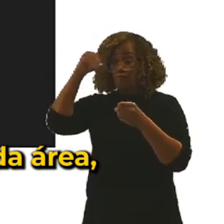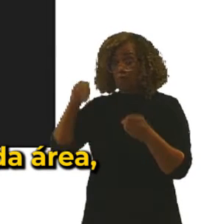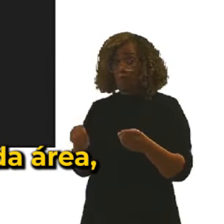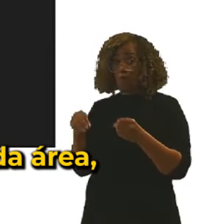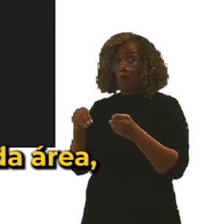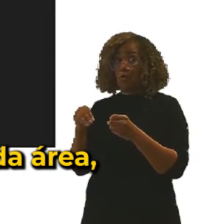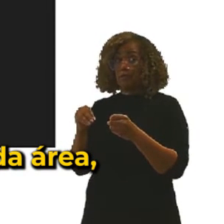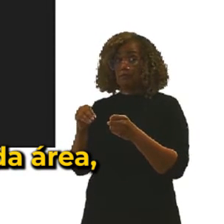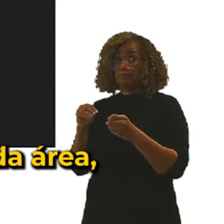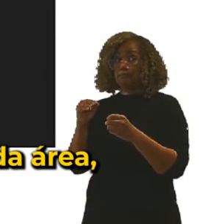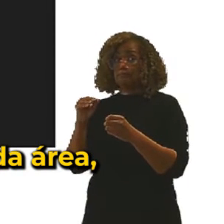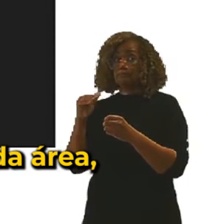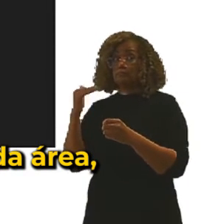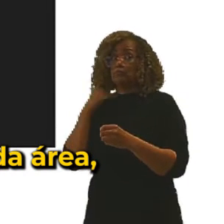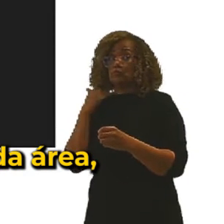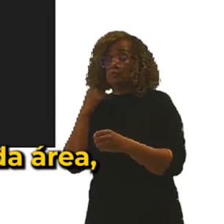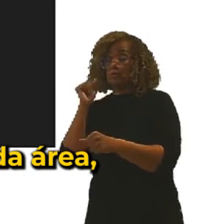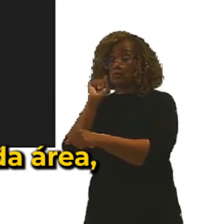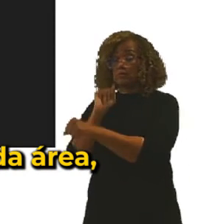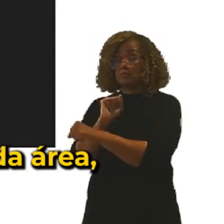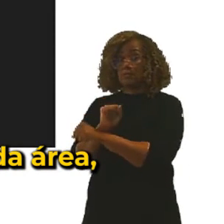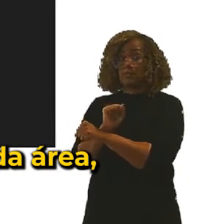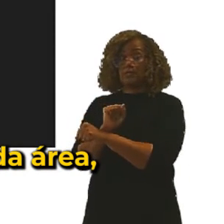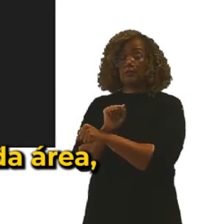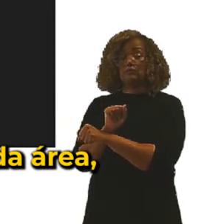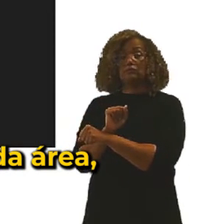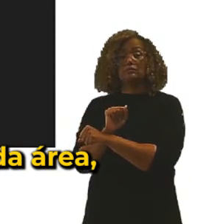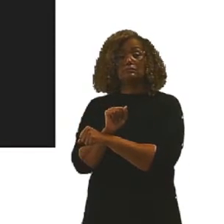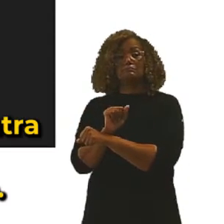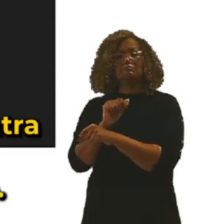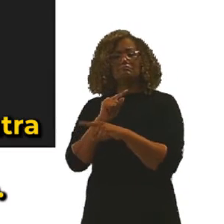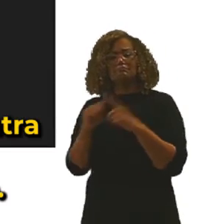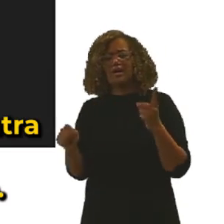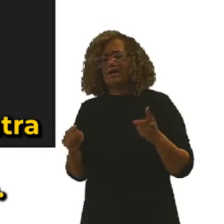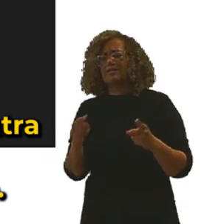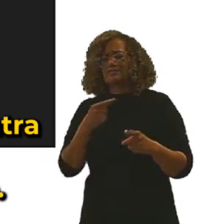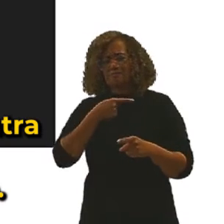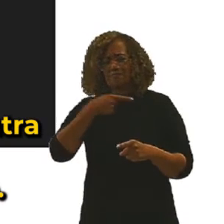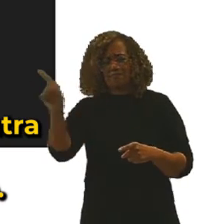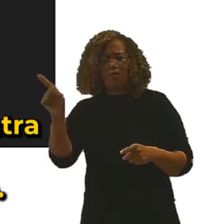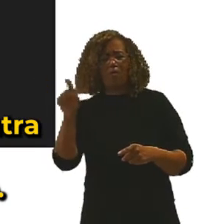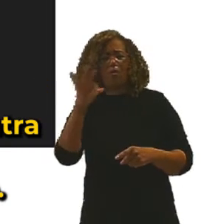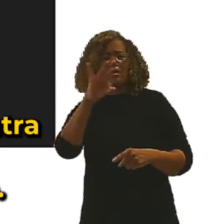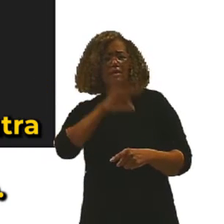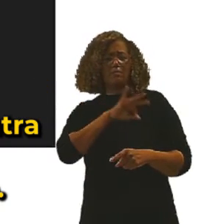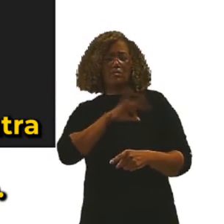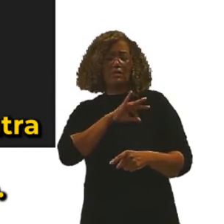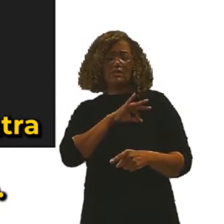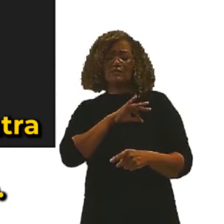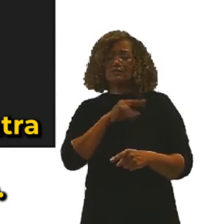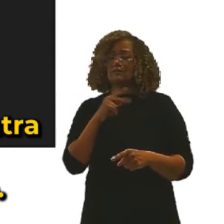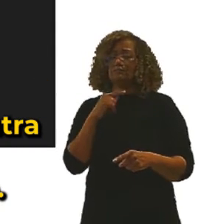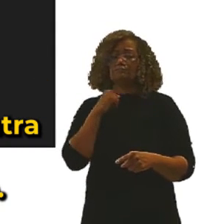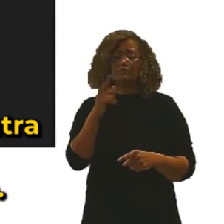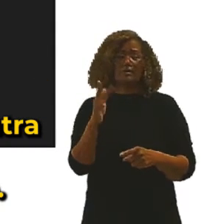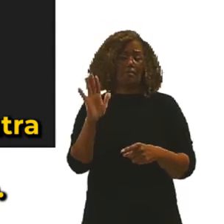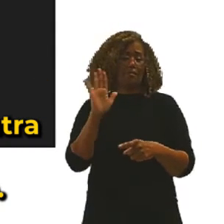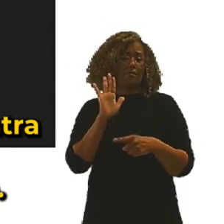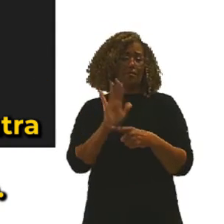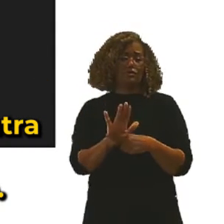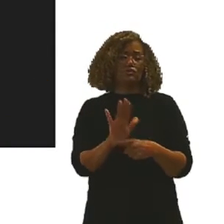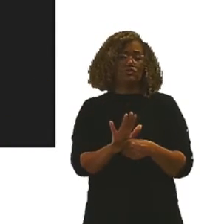bancário foi buscar ajuda na delegacia da área, que disse que não era ali, que o crime estava acontecendo em outra circunscrição, e que ela devia ir